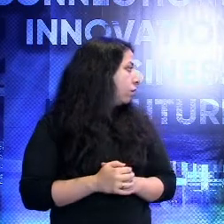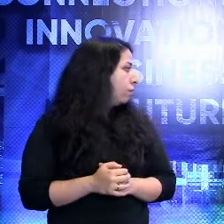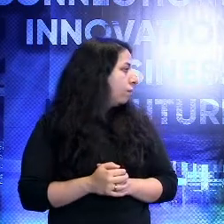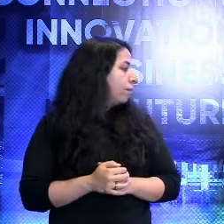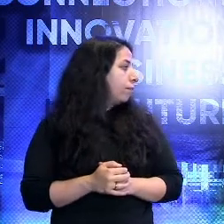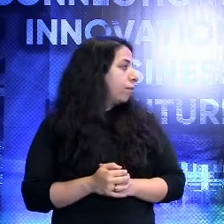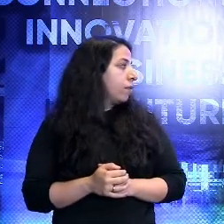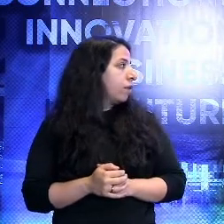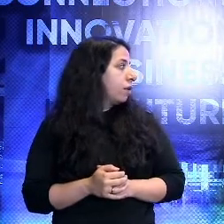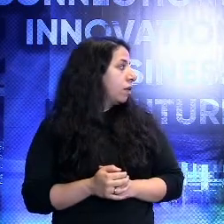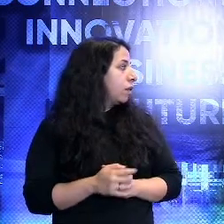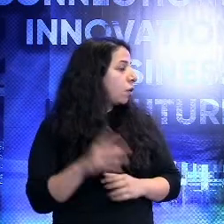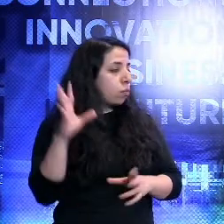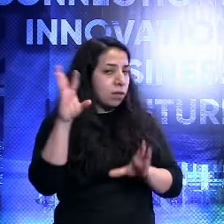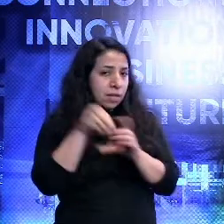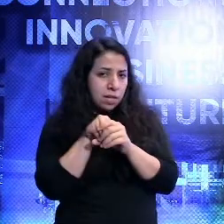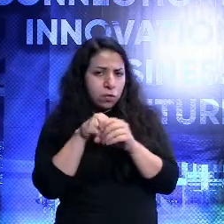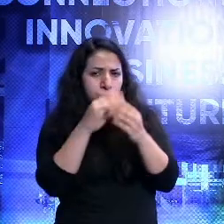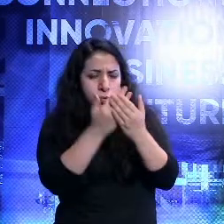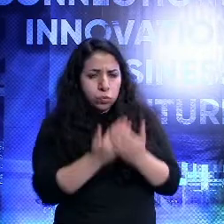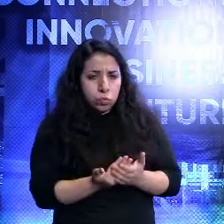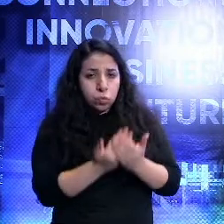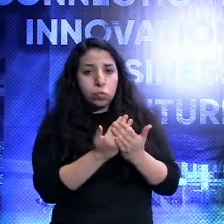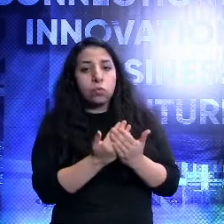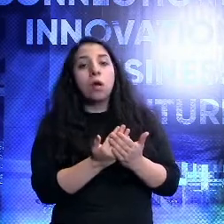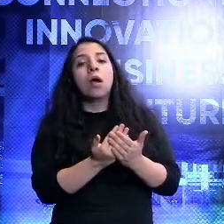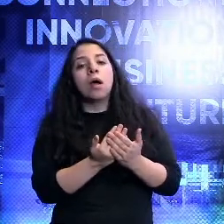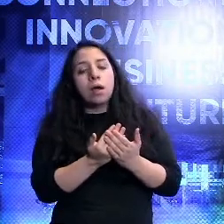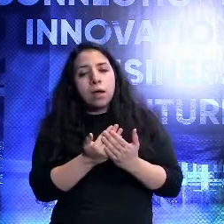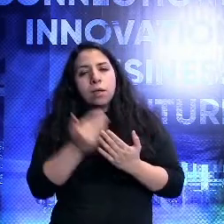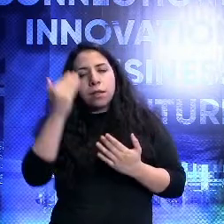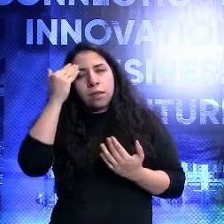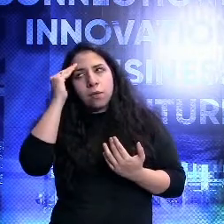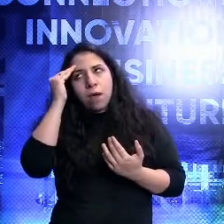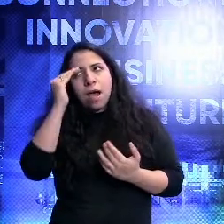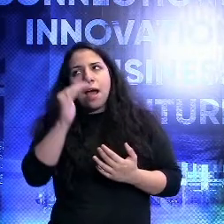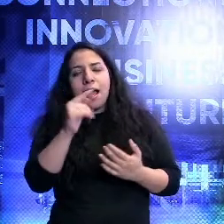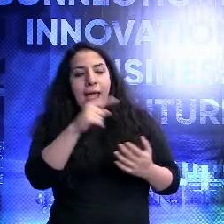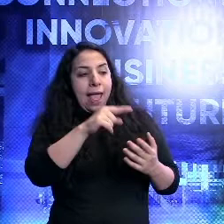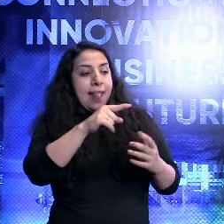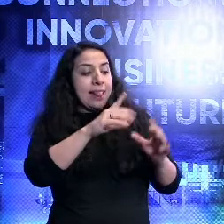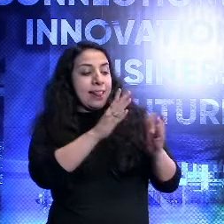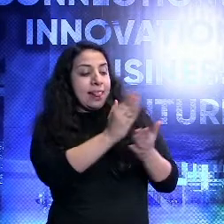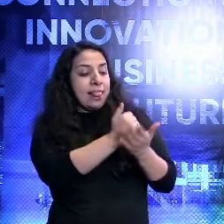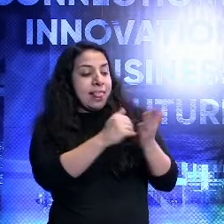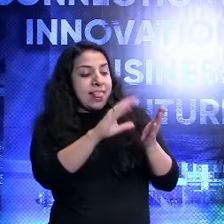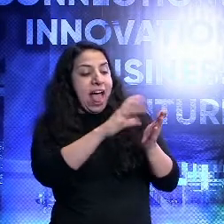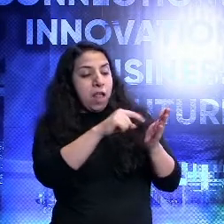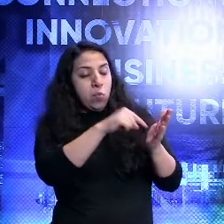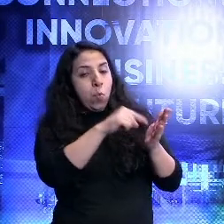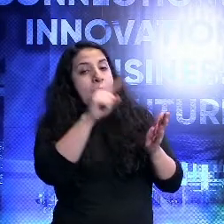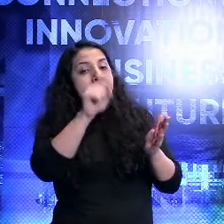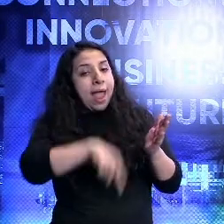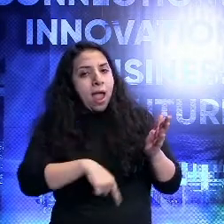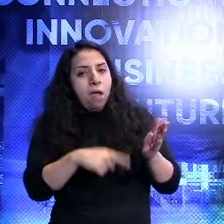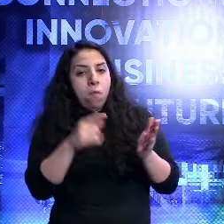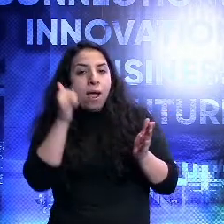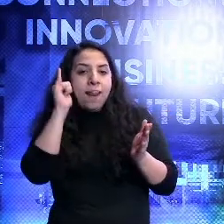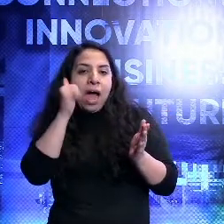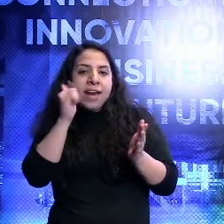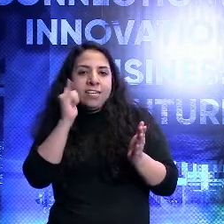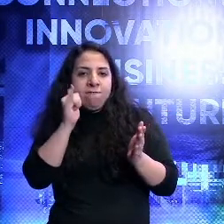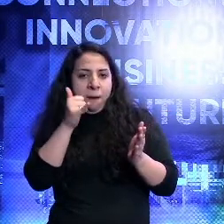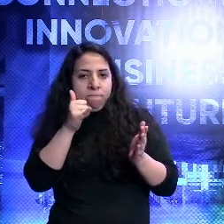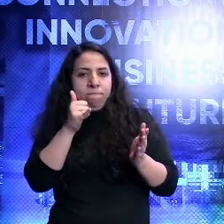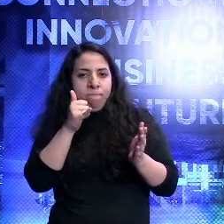dentro desse estudo todo, a gente considera que os dados eles são os fatos aos quais a gente atribui uma narrativa. Certo? E os